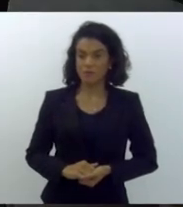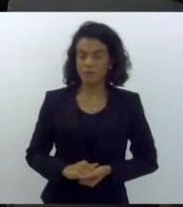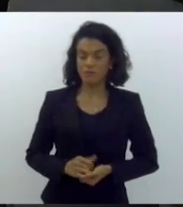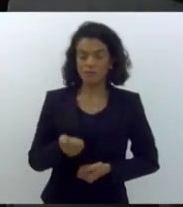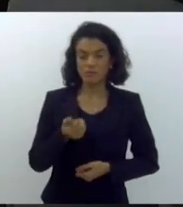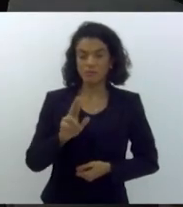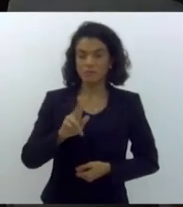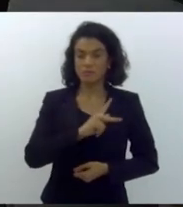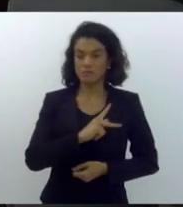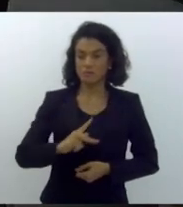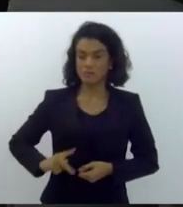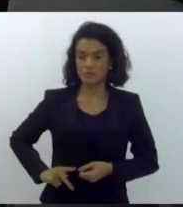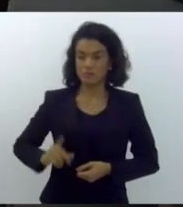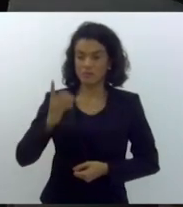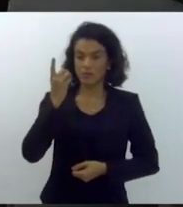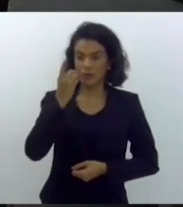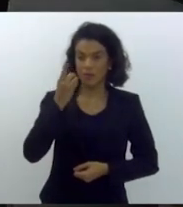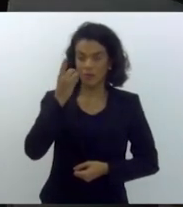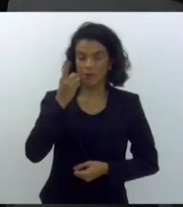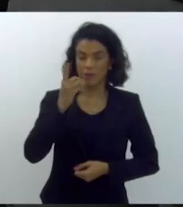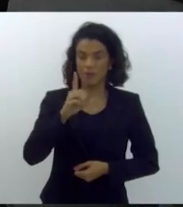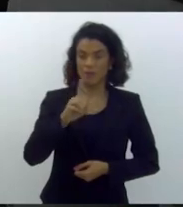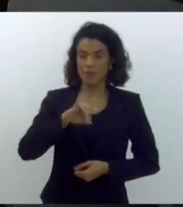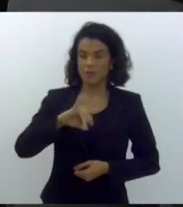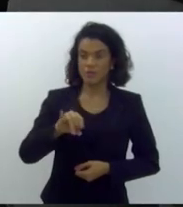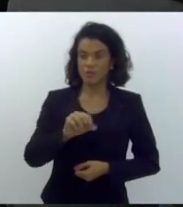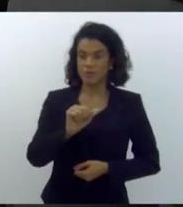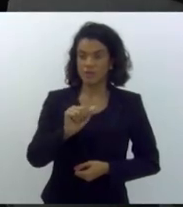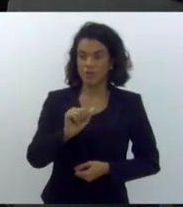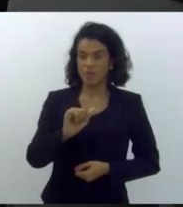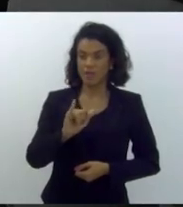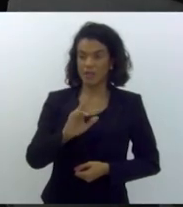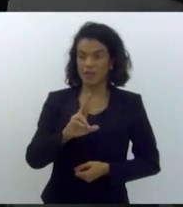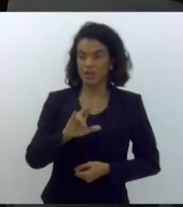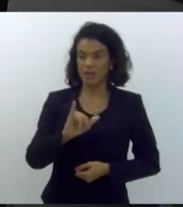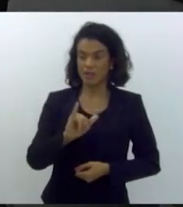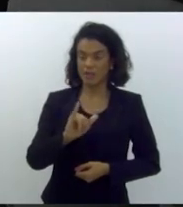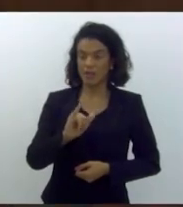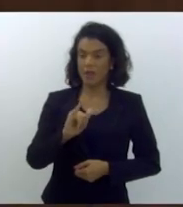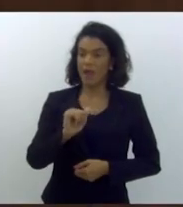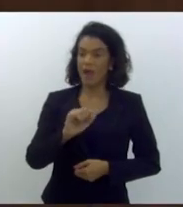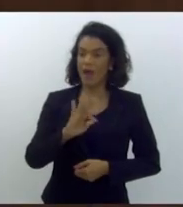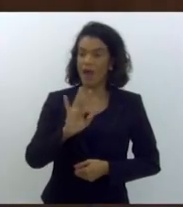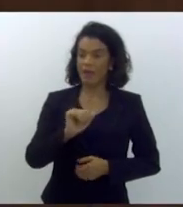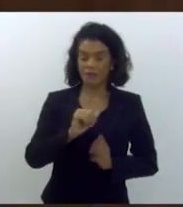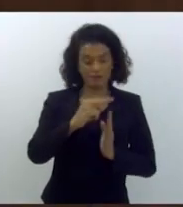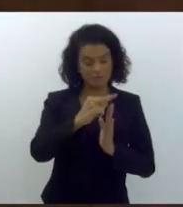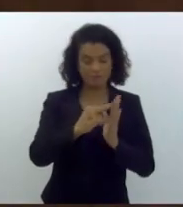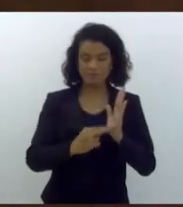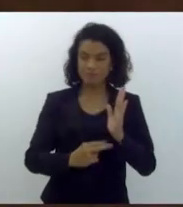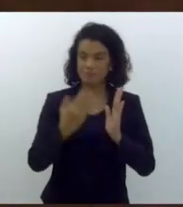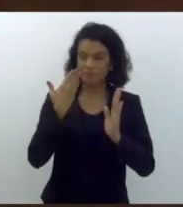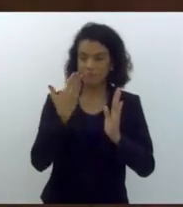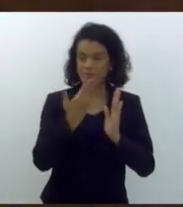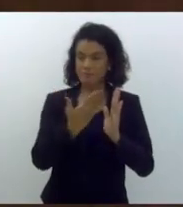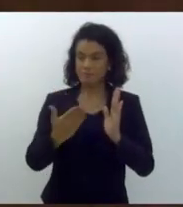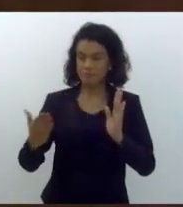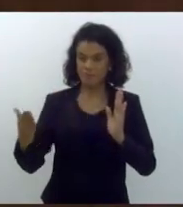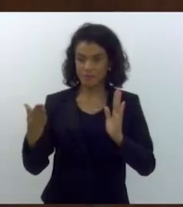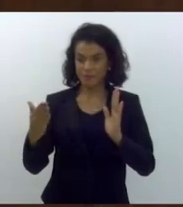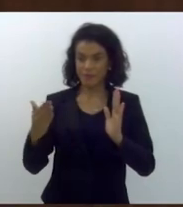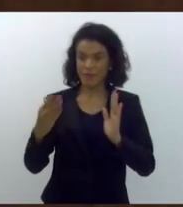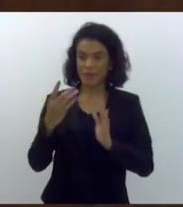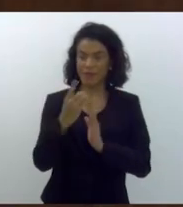senhor presidente Deputado Jair Oliveira a ata reflete como sempre a